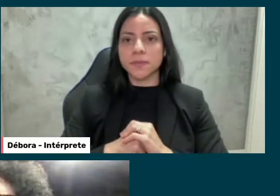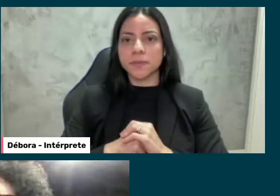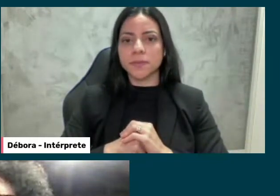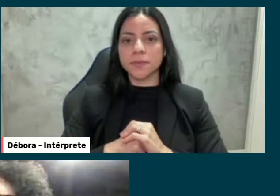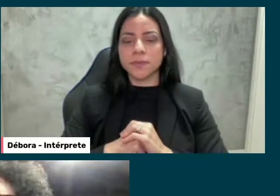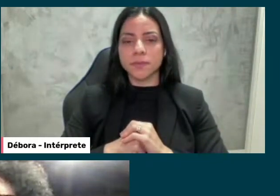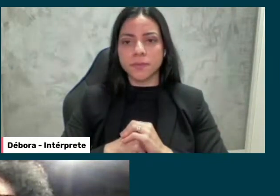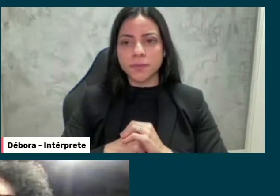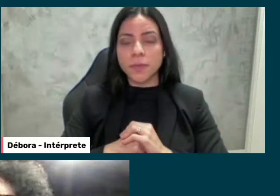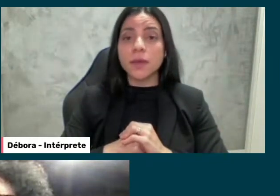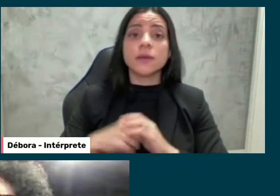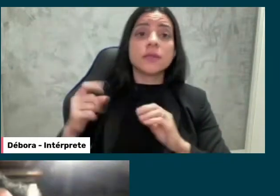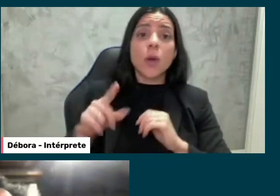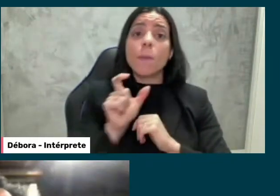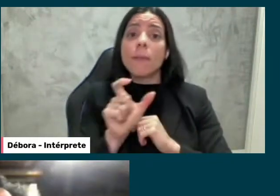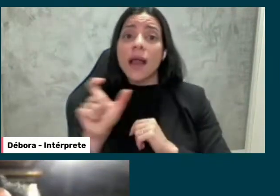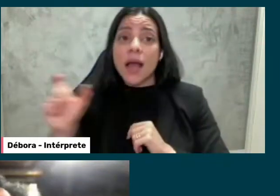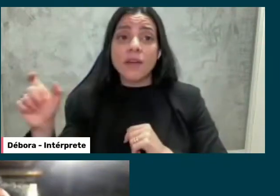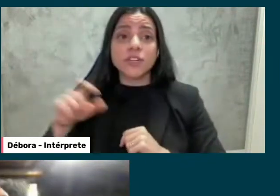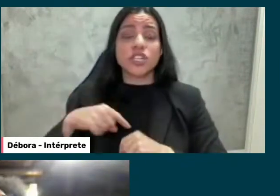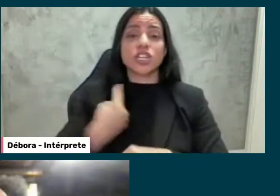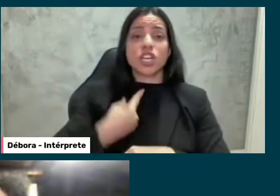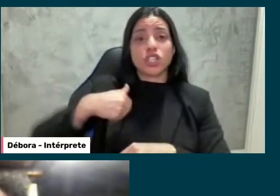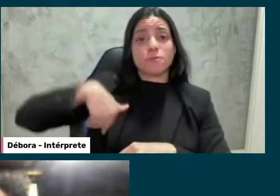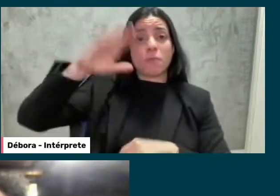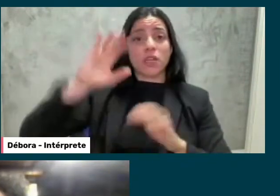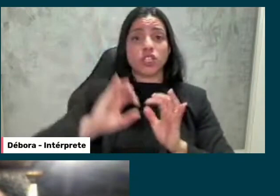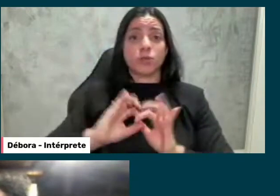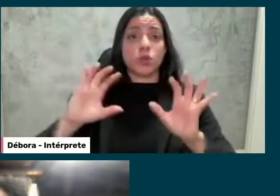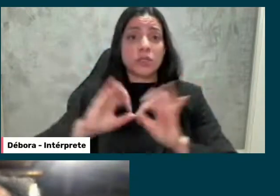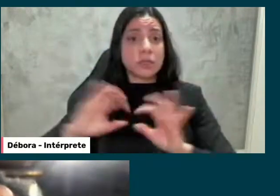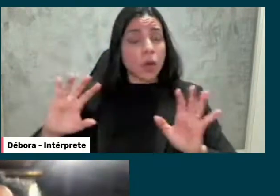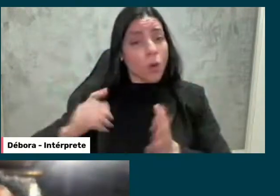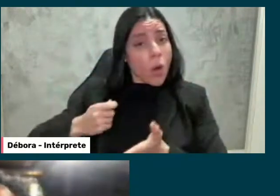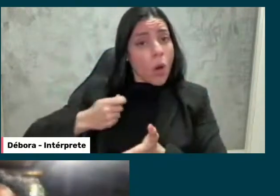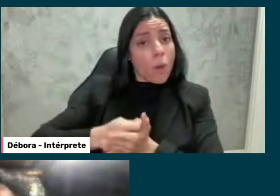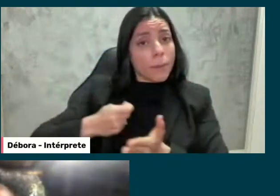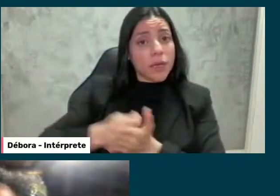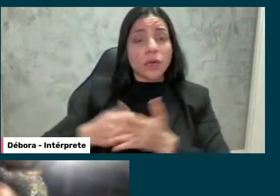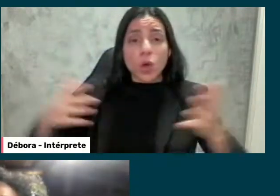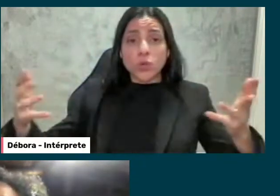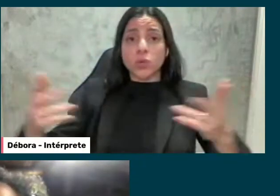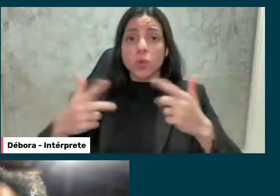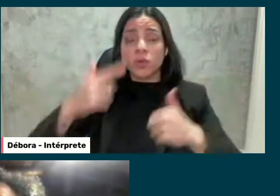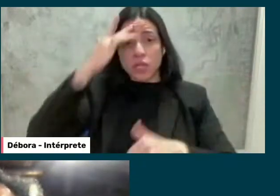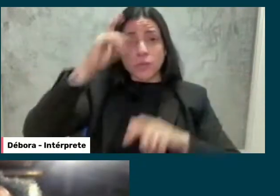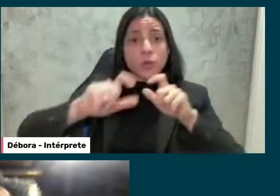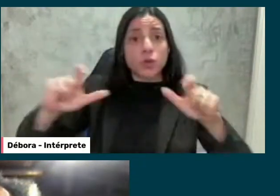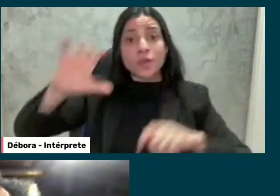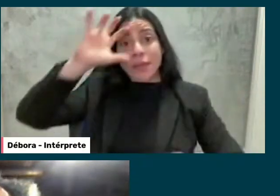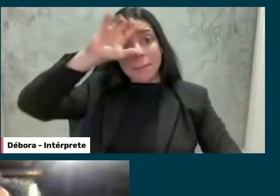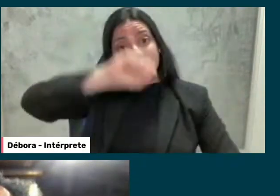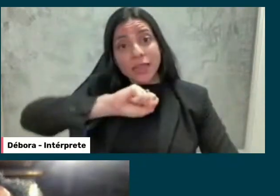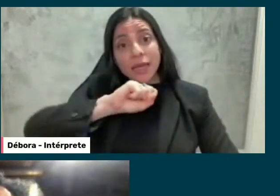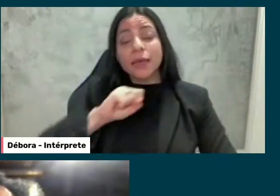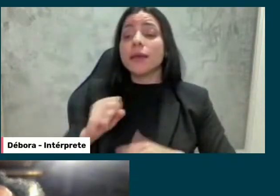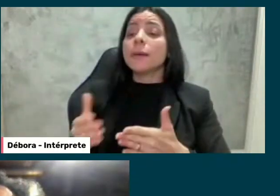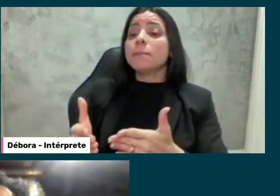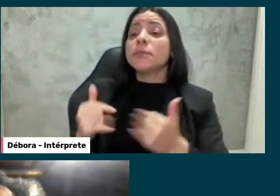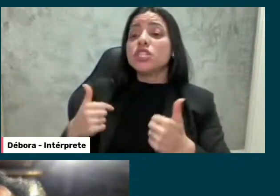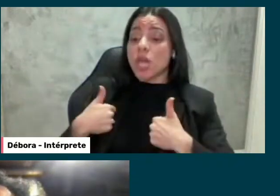interagir com as ferramentas conversacionais agora, que está nos obrigando a todas a aprender como pedir o que queremos,